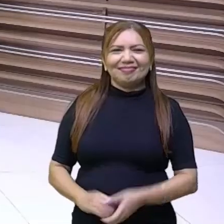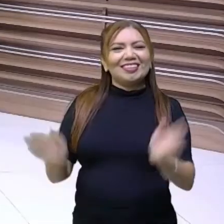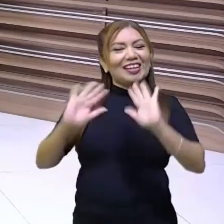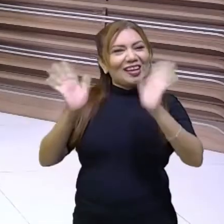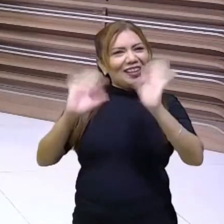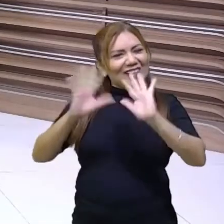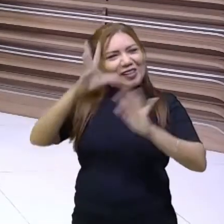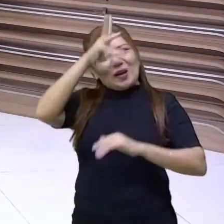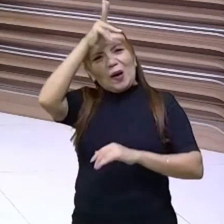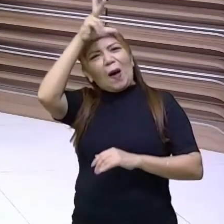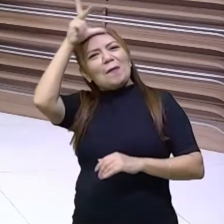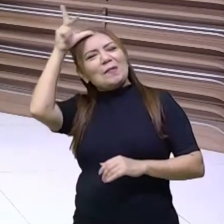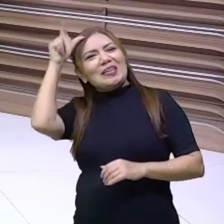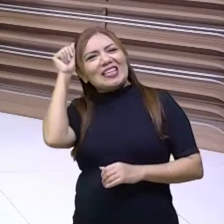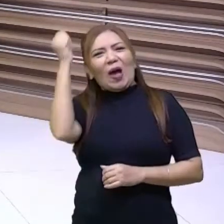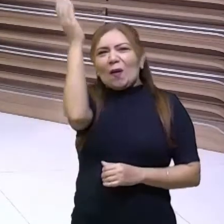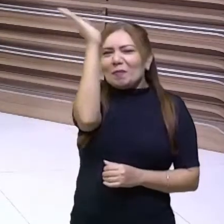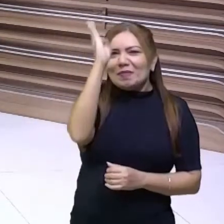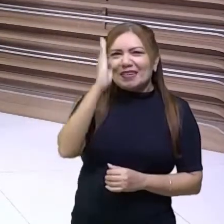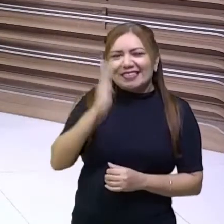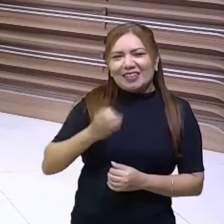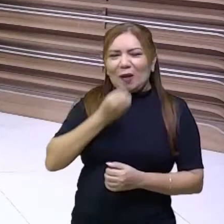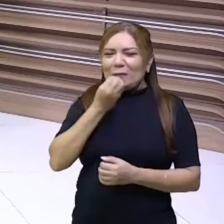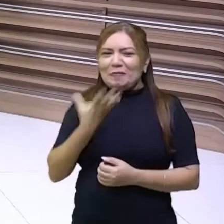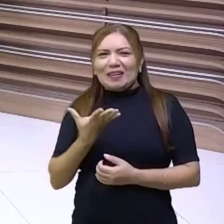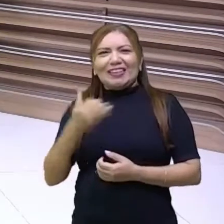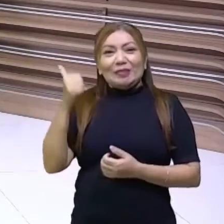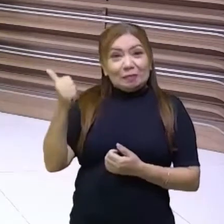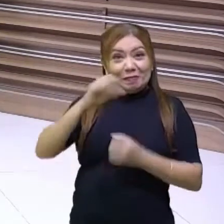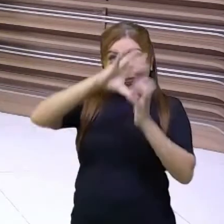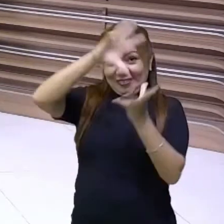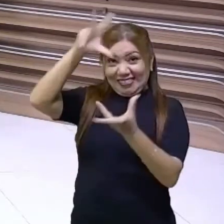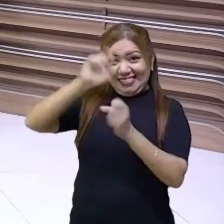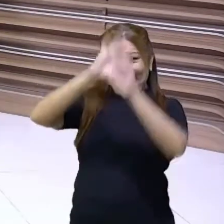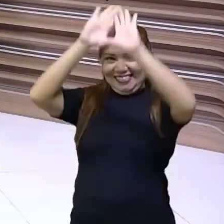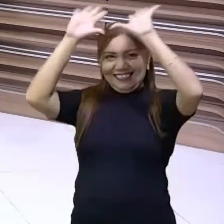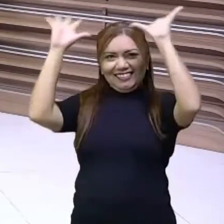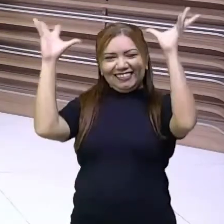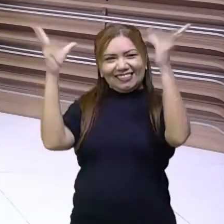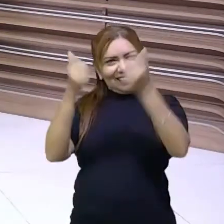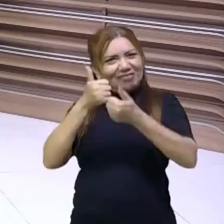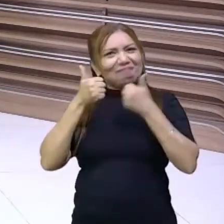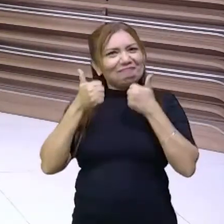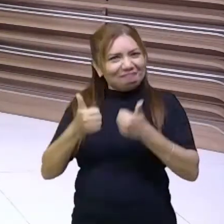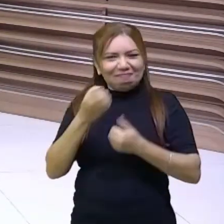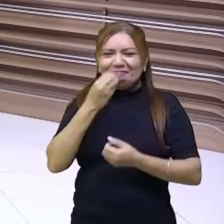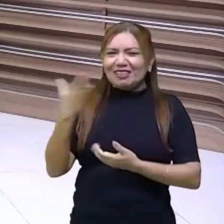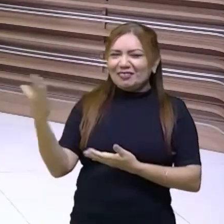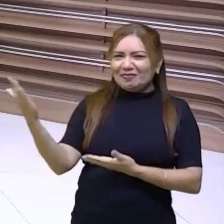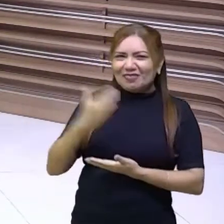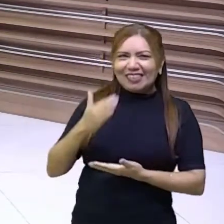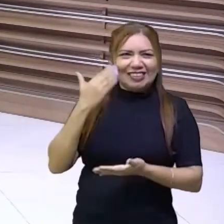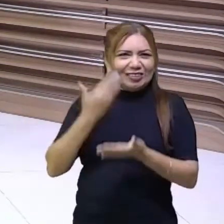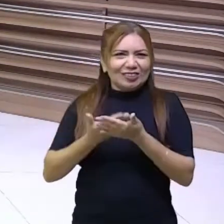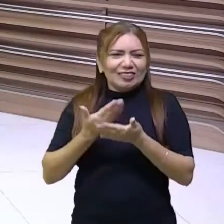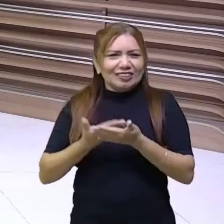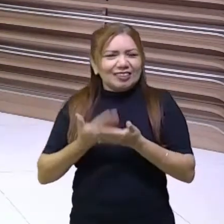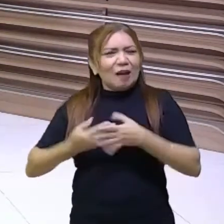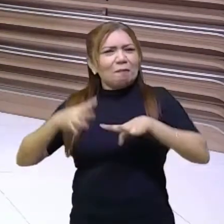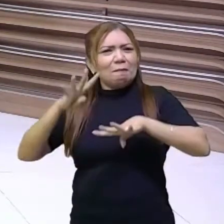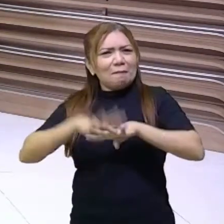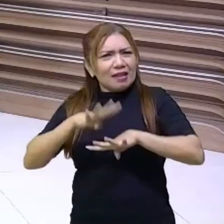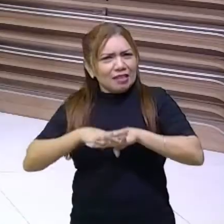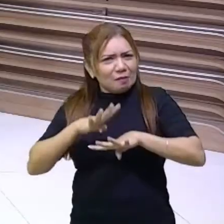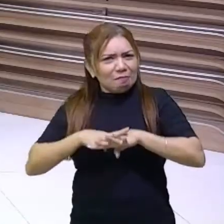o Olá Manaus Amazonas Brasil planeta terra sistema solar sejam bem-vindos a mais uma aula de